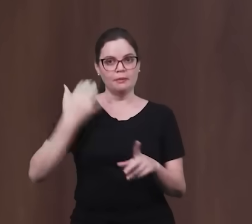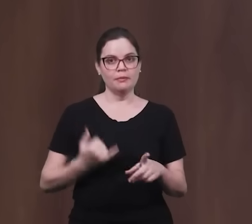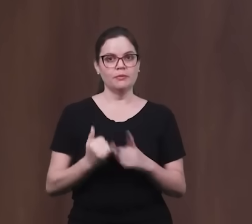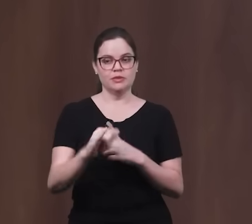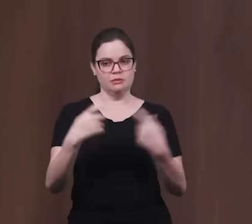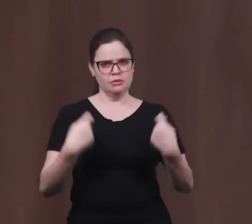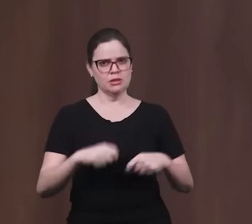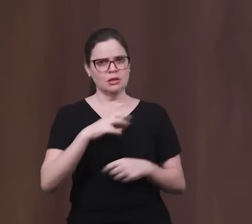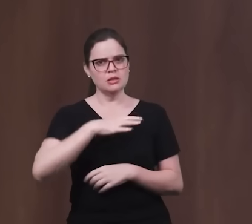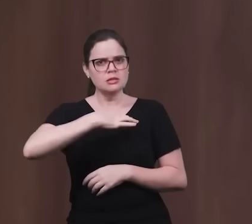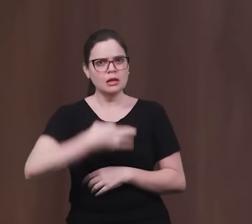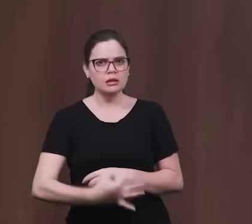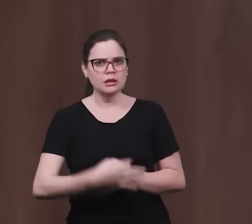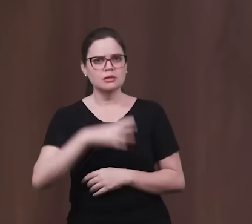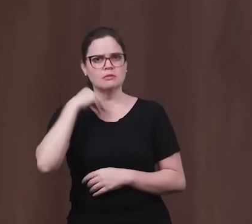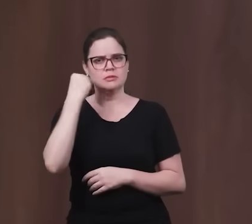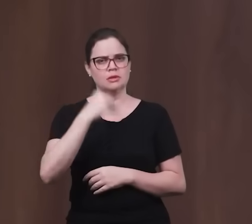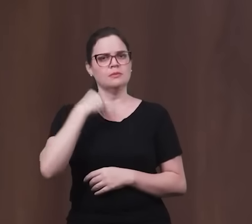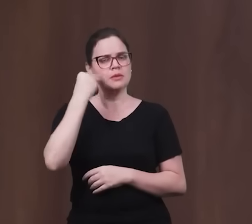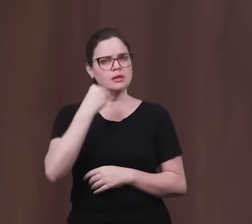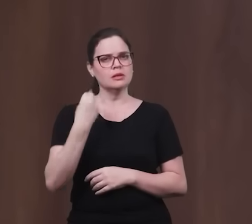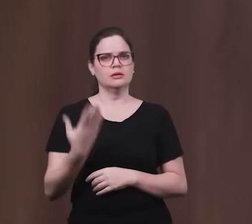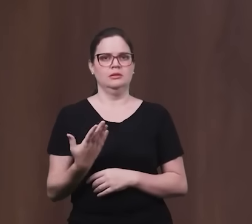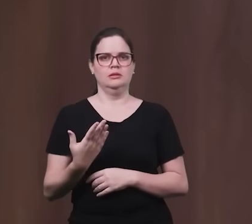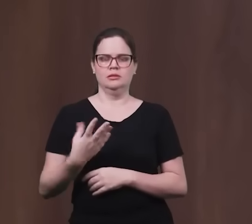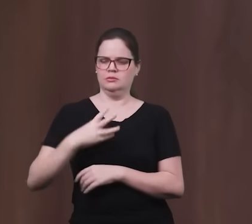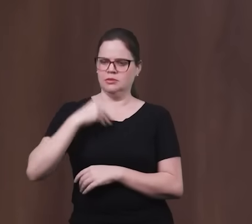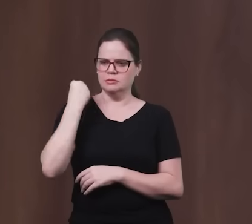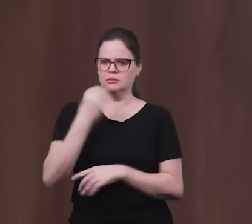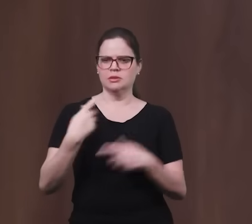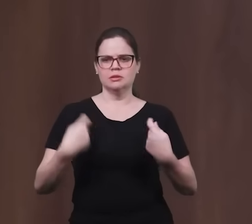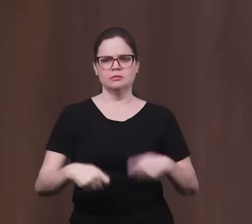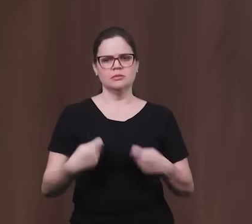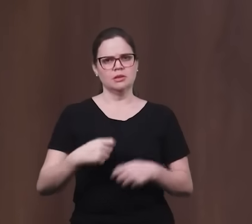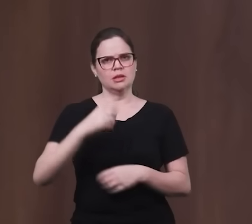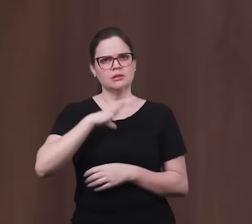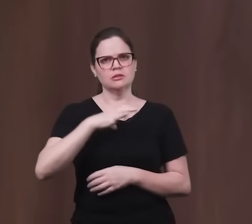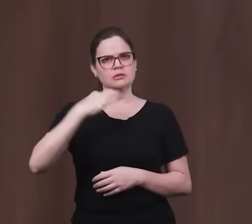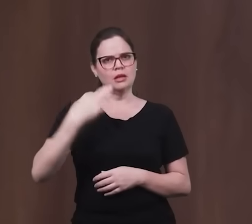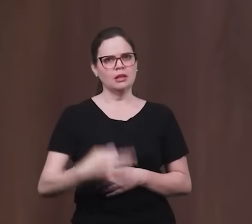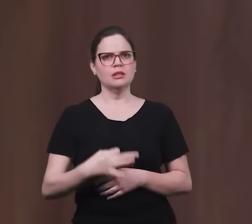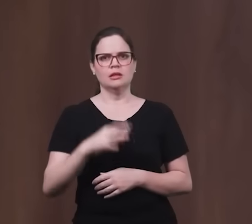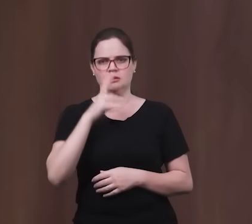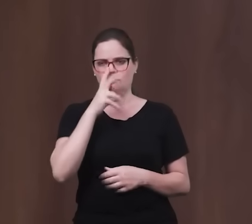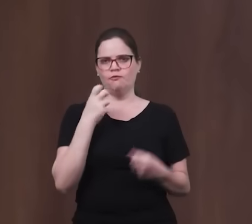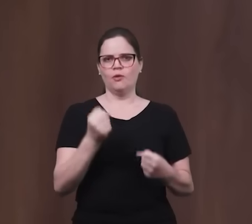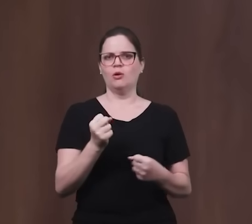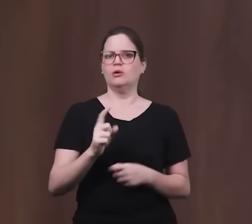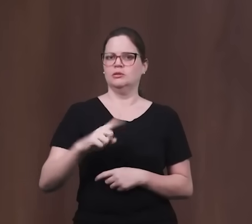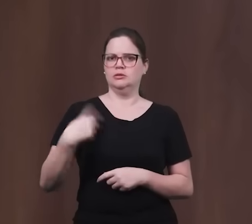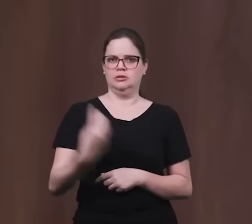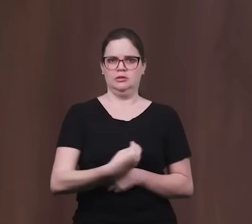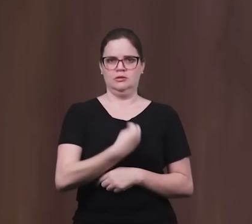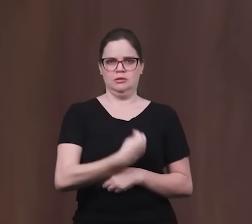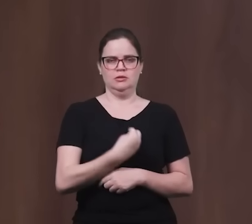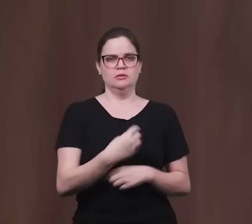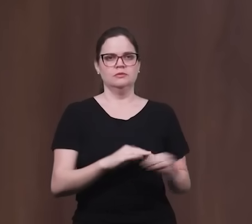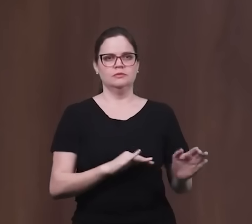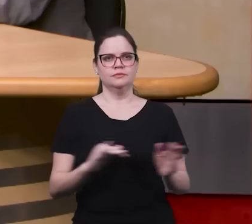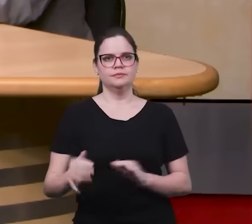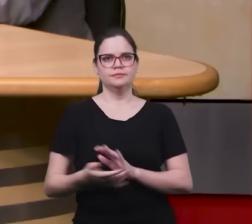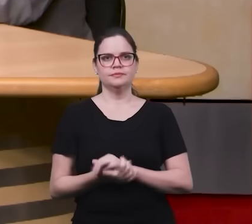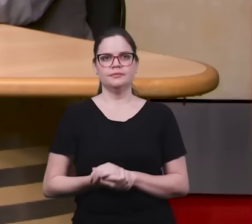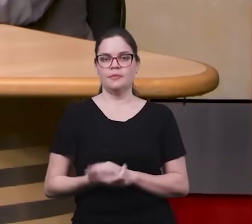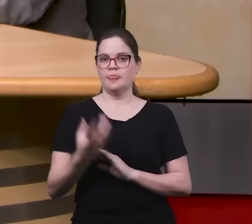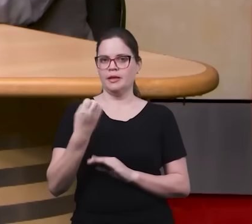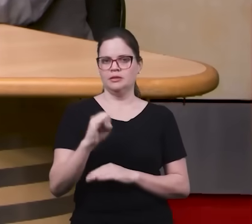muito seguro disso aqui. Isso é uma experiência que tem que ter e é muito intensa na vida da igreja.